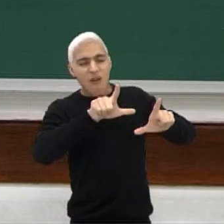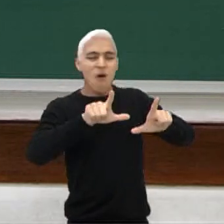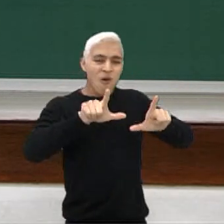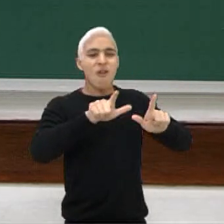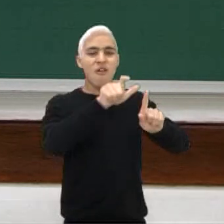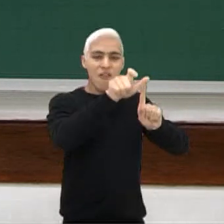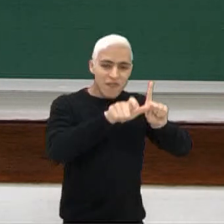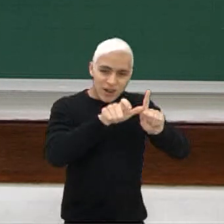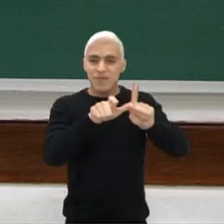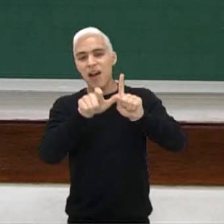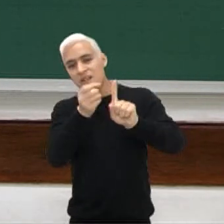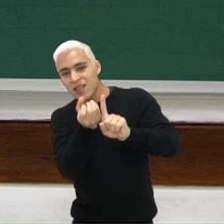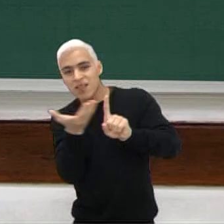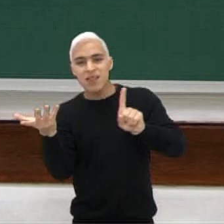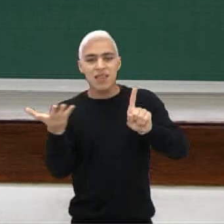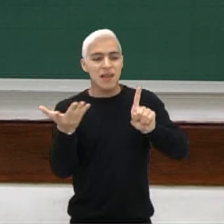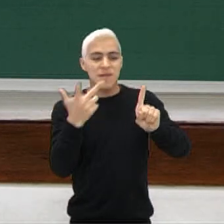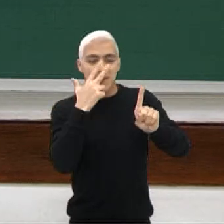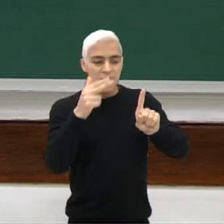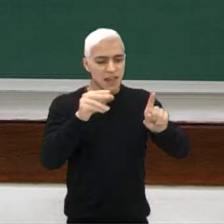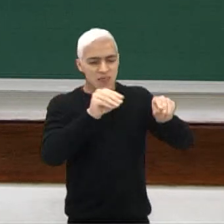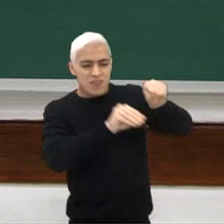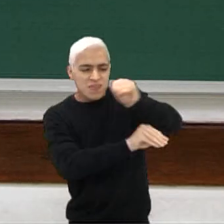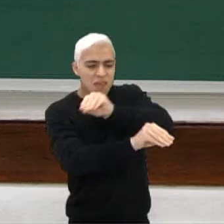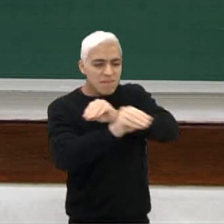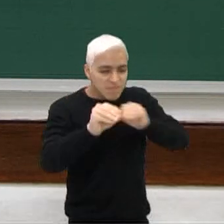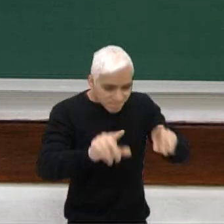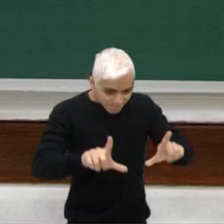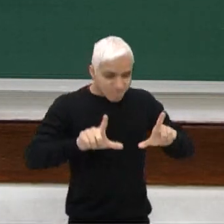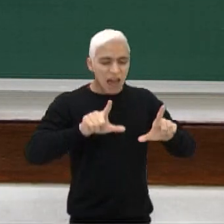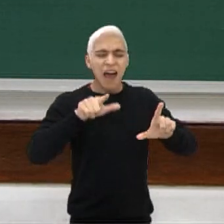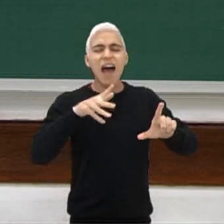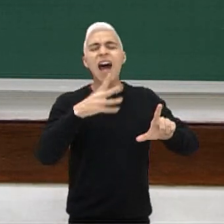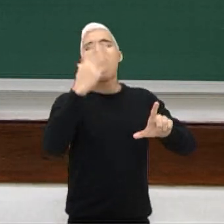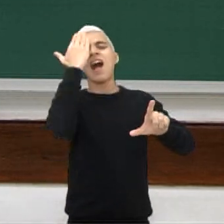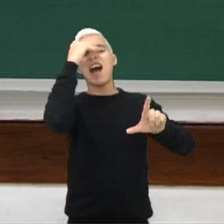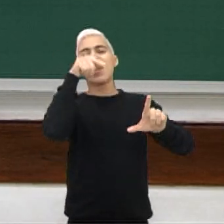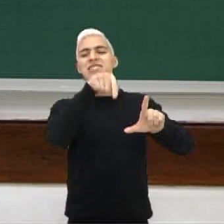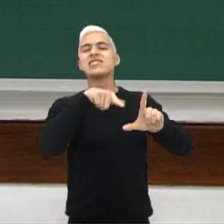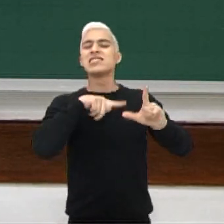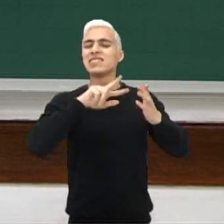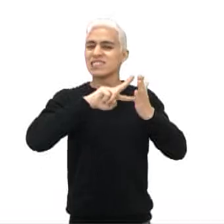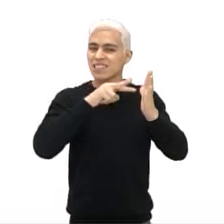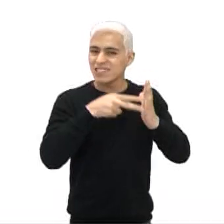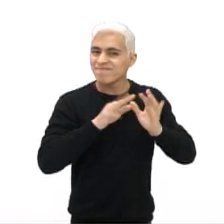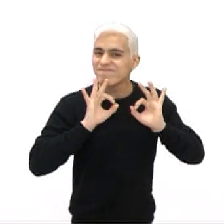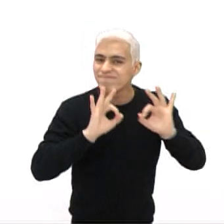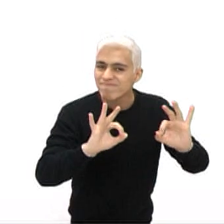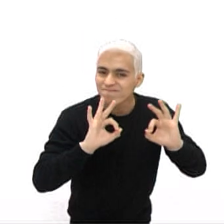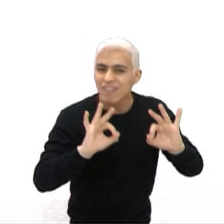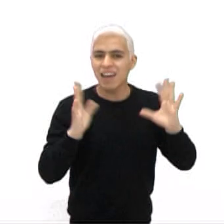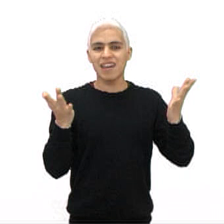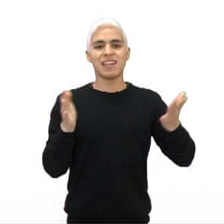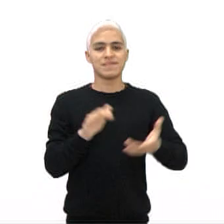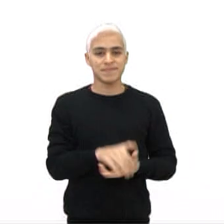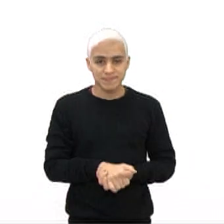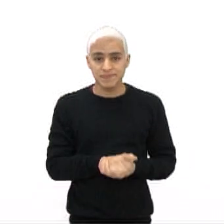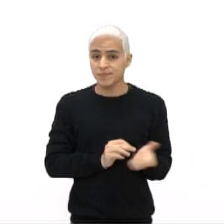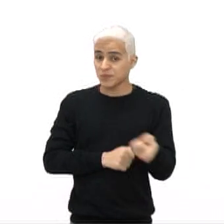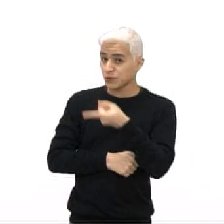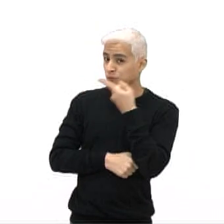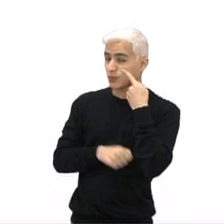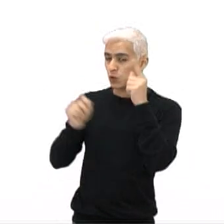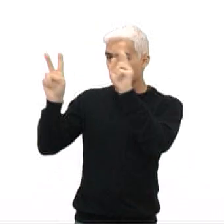eles vão dar significado para o anúncio. O que eu tenho? Um